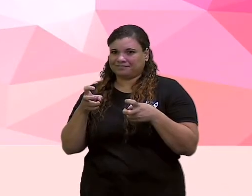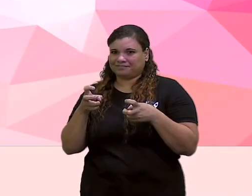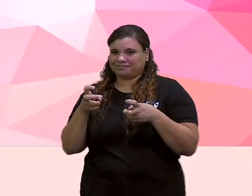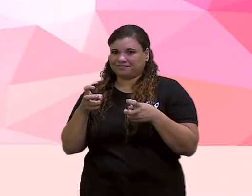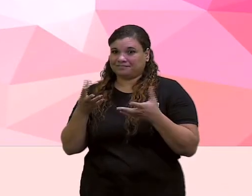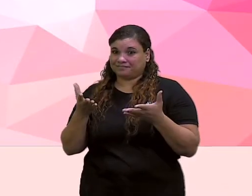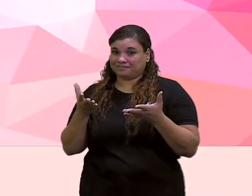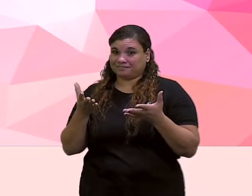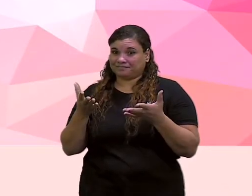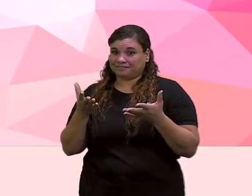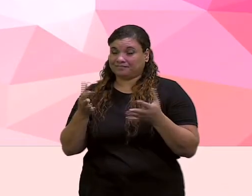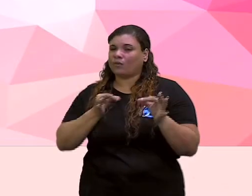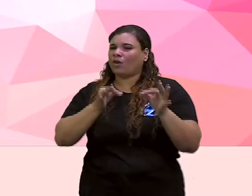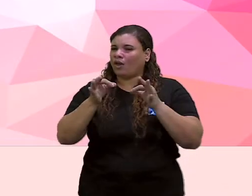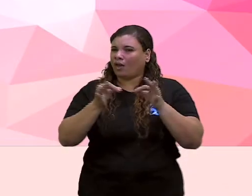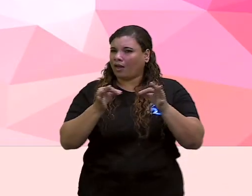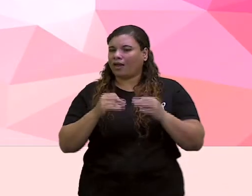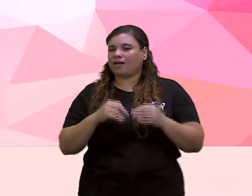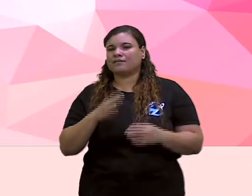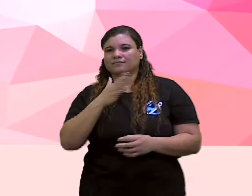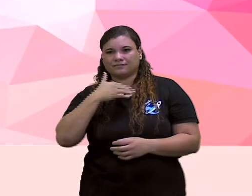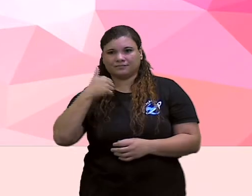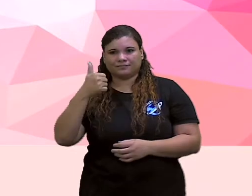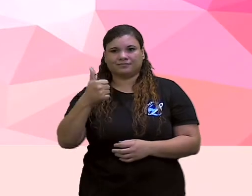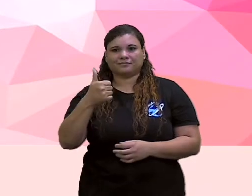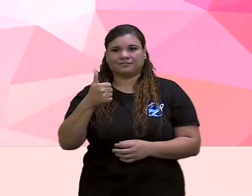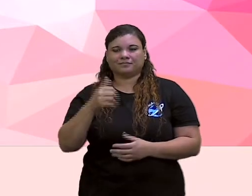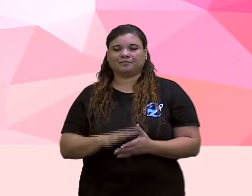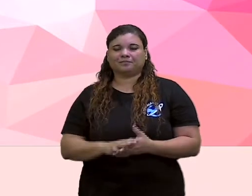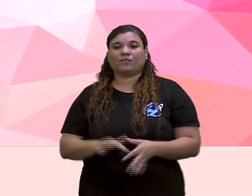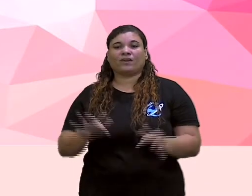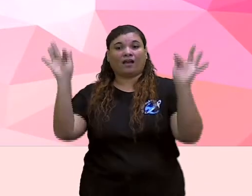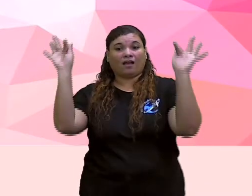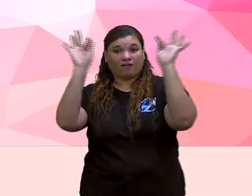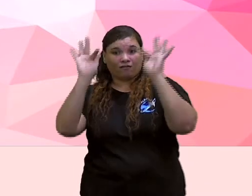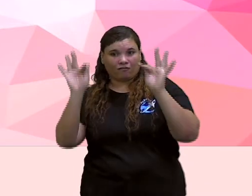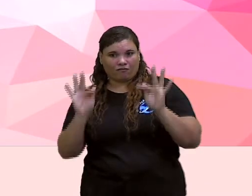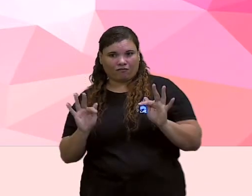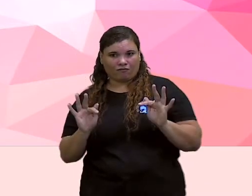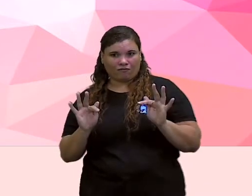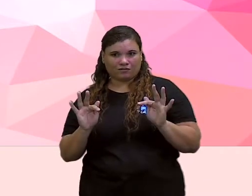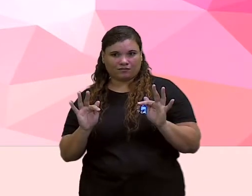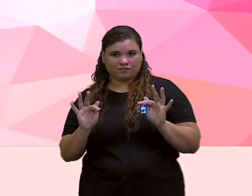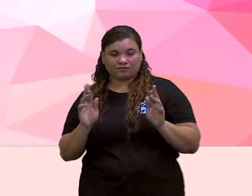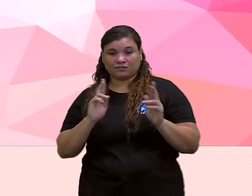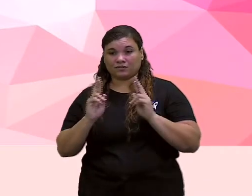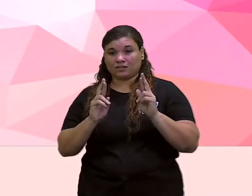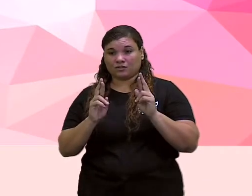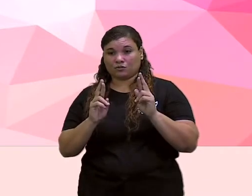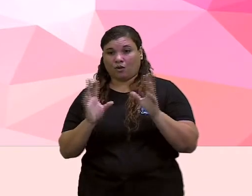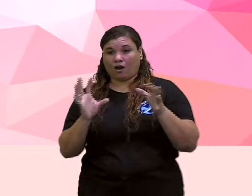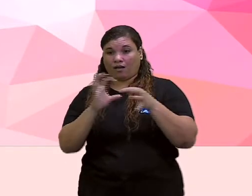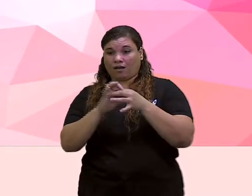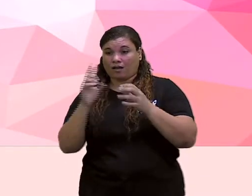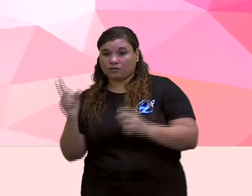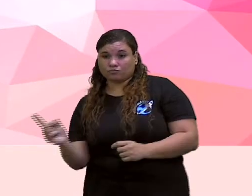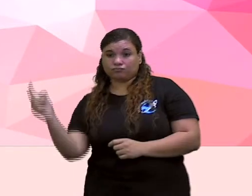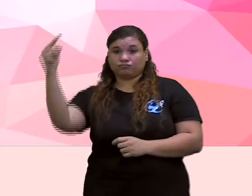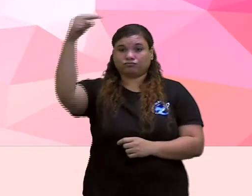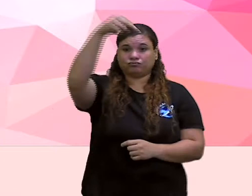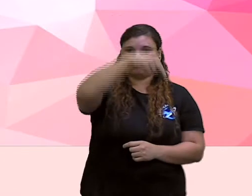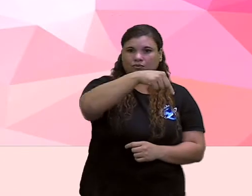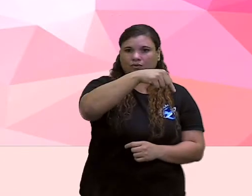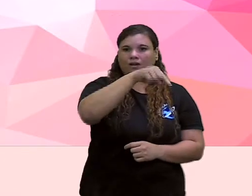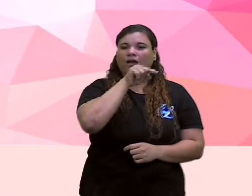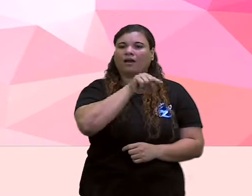lá então, vamos organizar essa fala aqui. Felizes está relacionando com o termo estudantes.